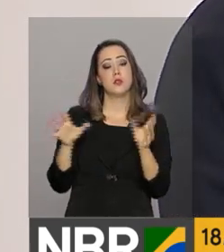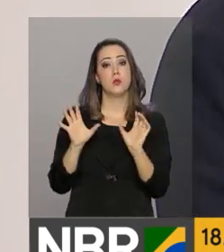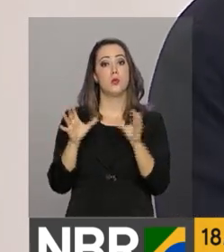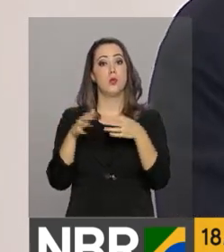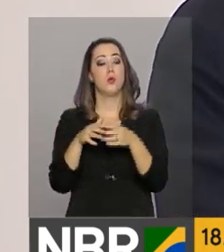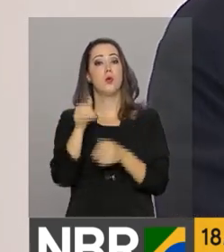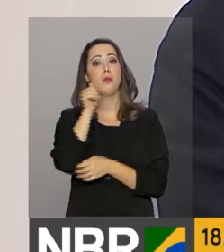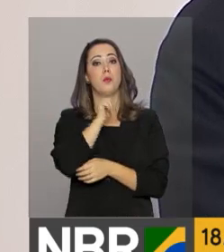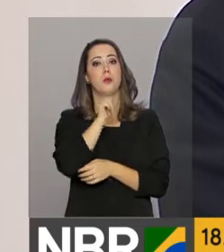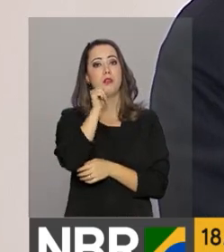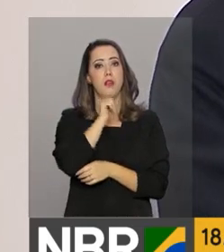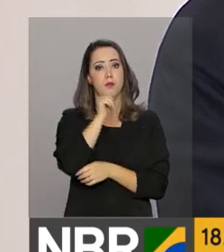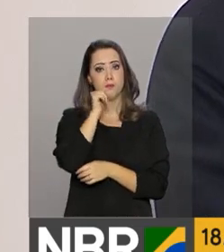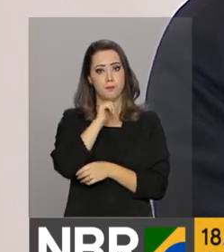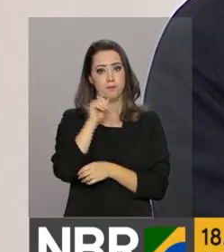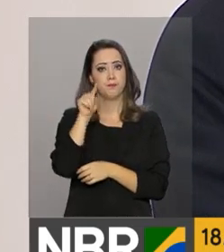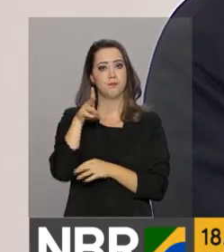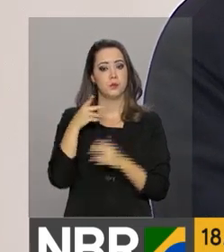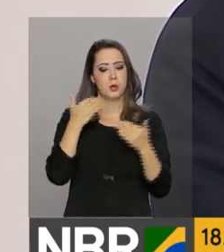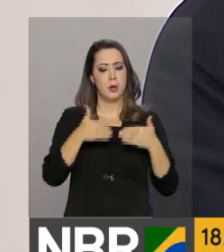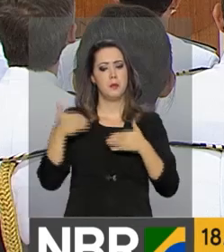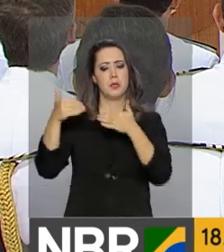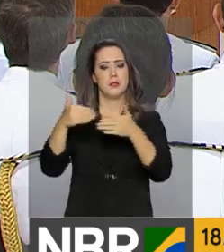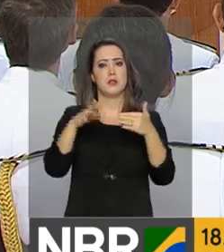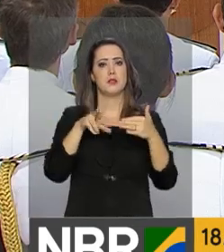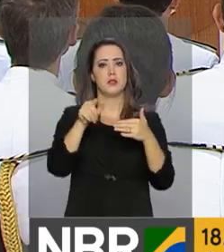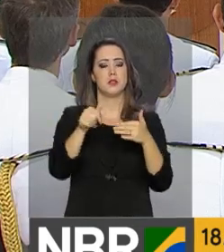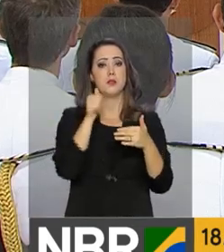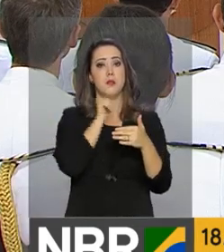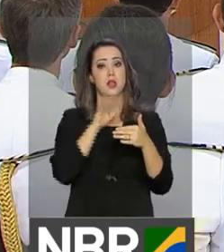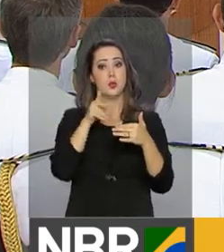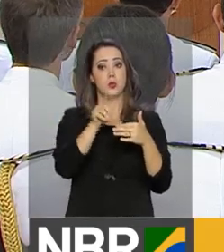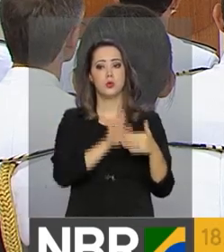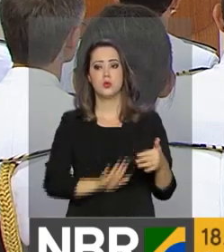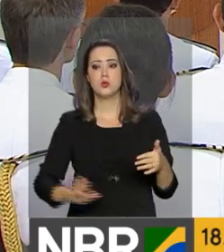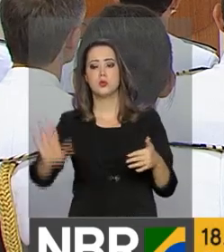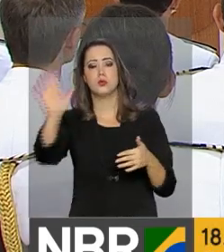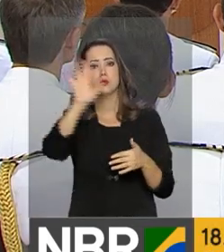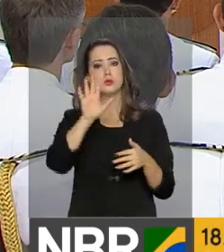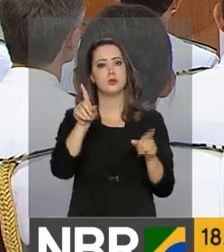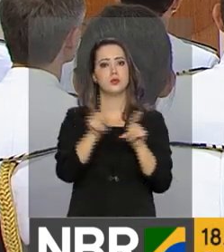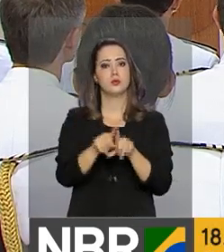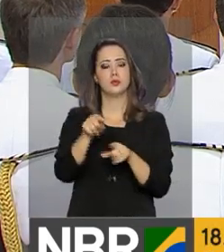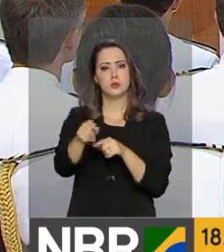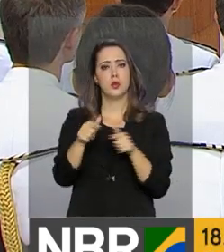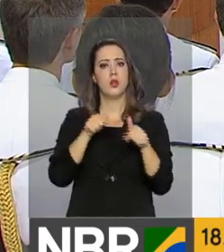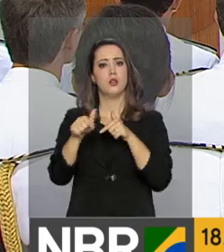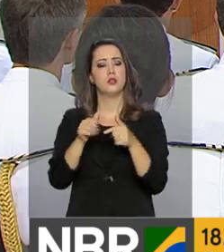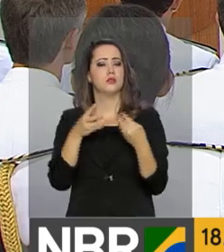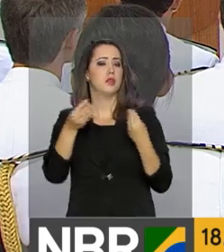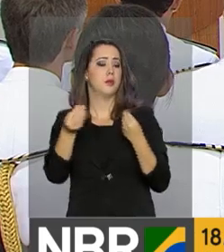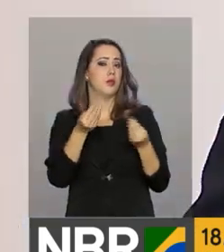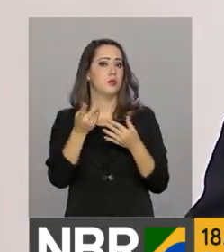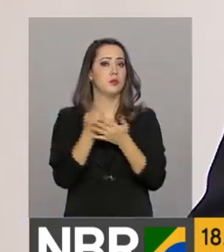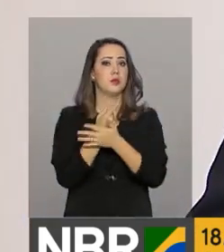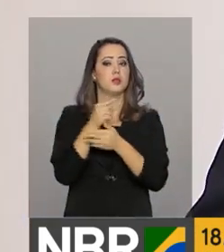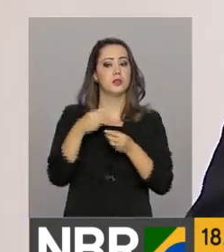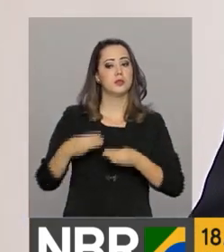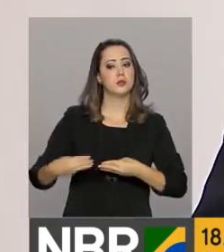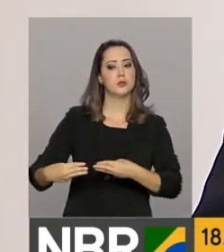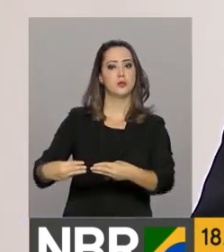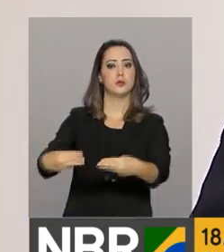que a presença da mulher em todos os ministérios do levantamento da sua atividade nesses ministérios